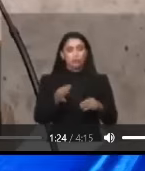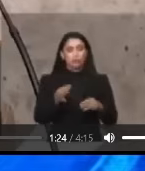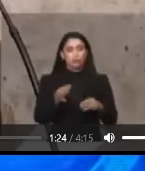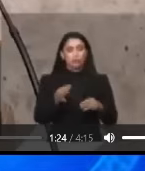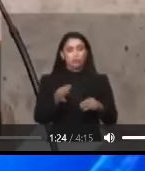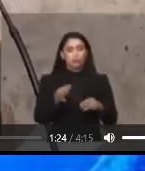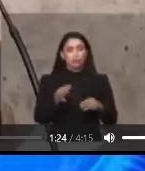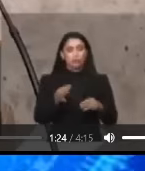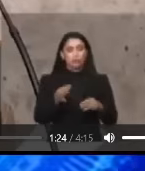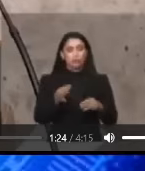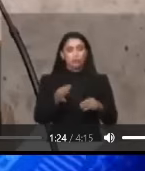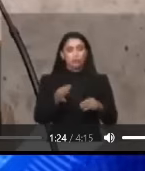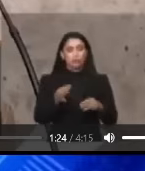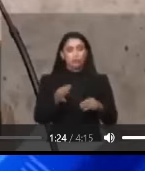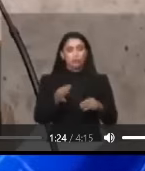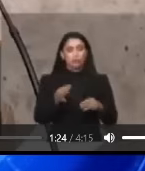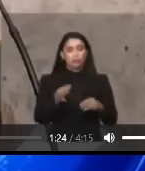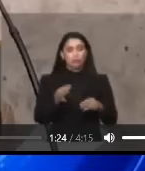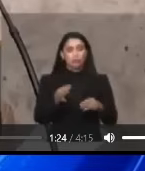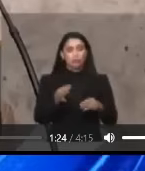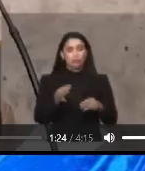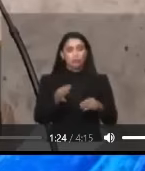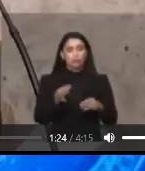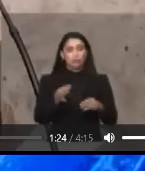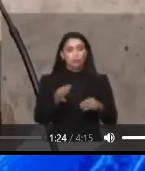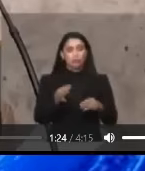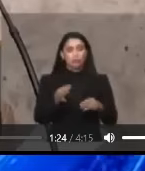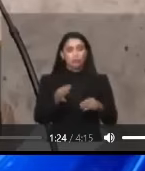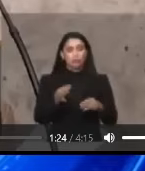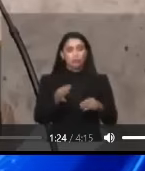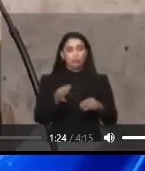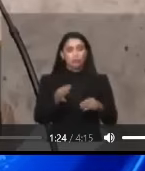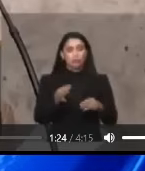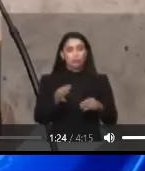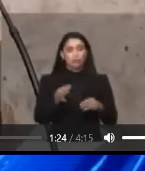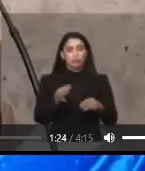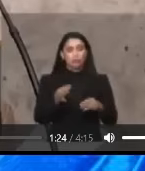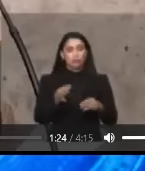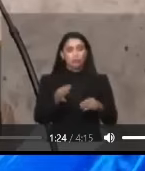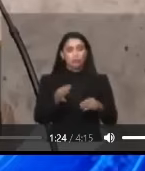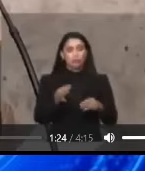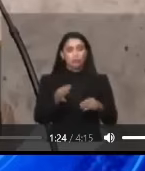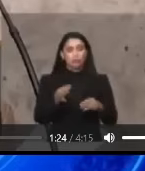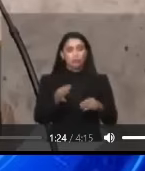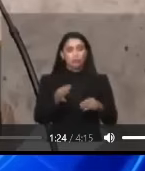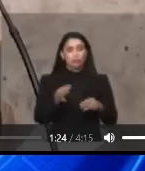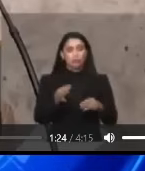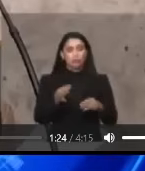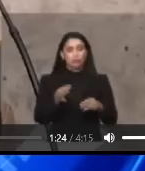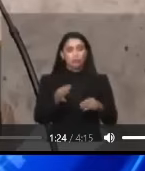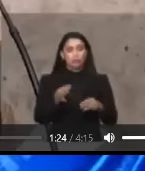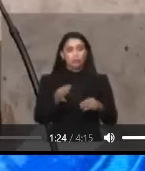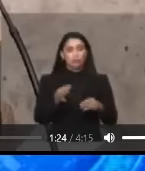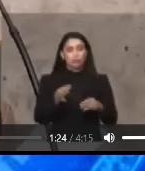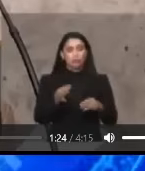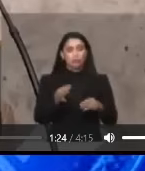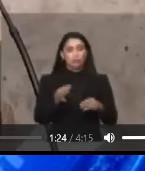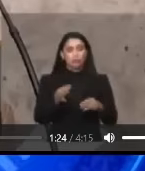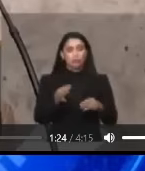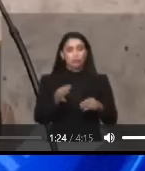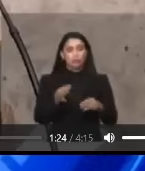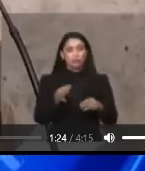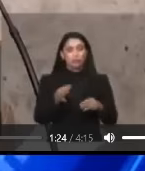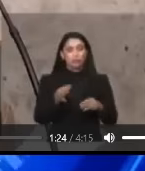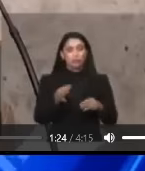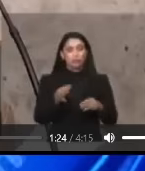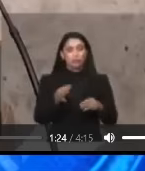em julho de 2021. Logo depois do meu voto, vieram logo dois votos. E aí tivemos o pedido vista de Alexandre de